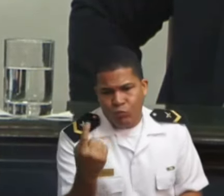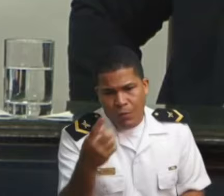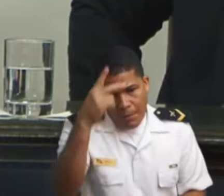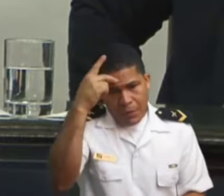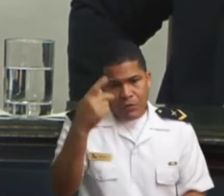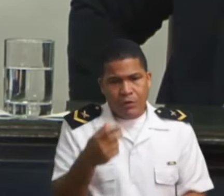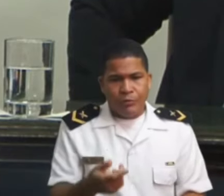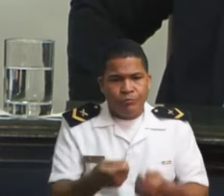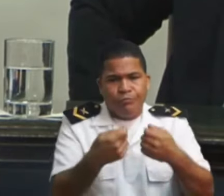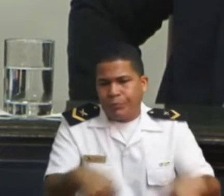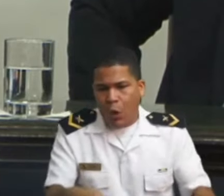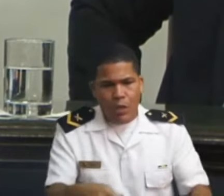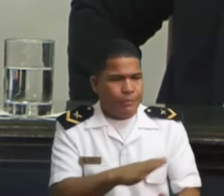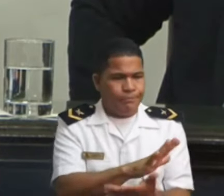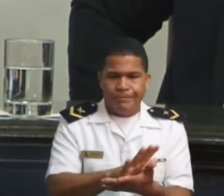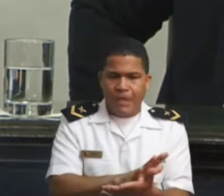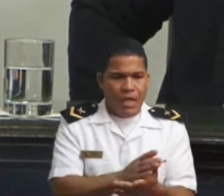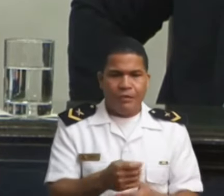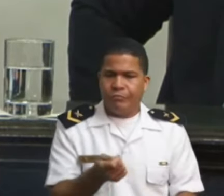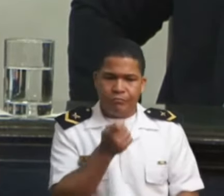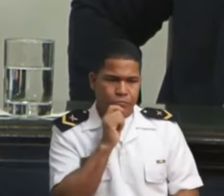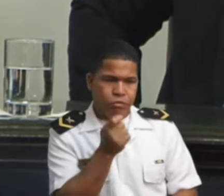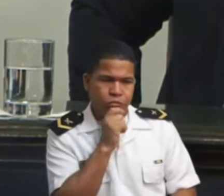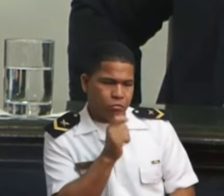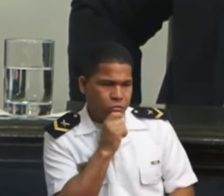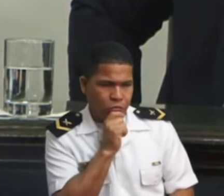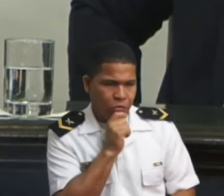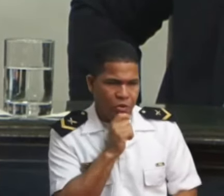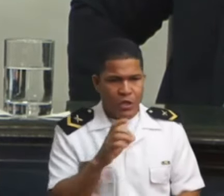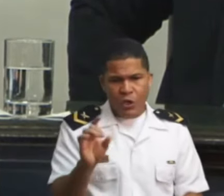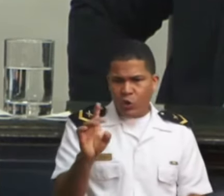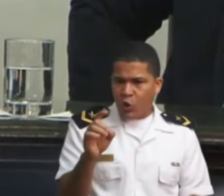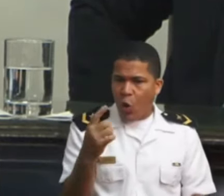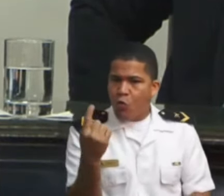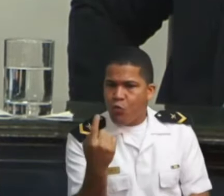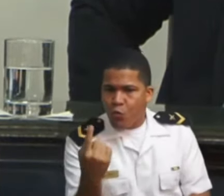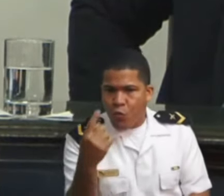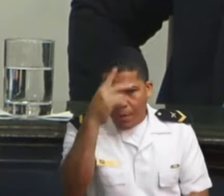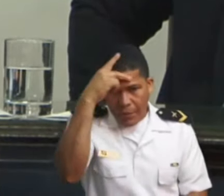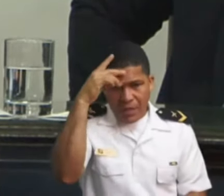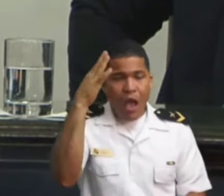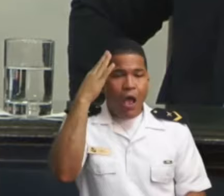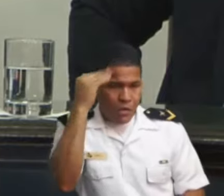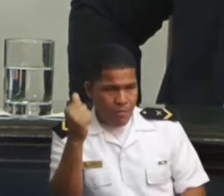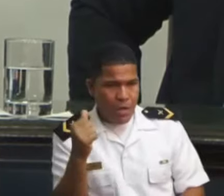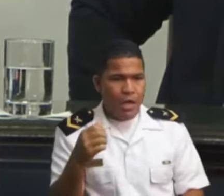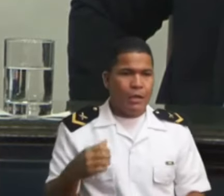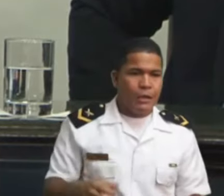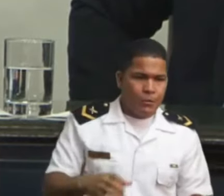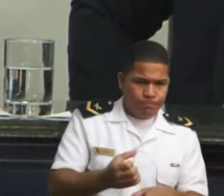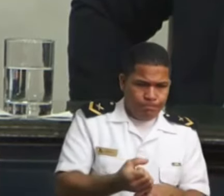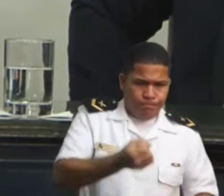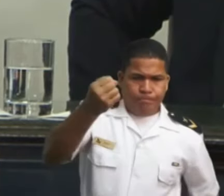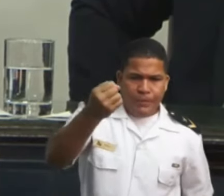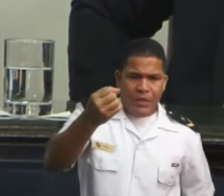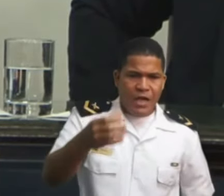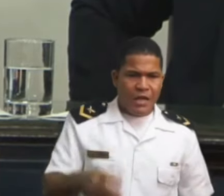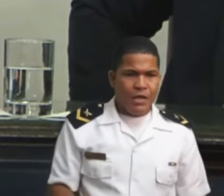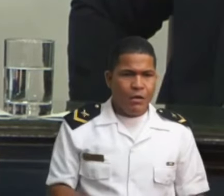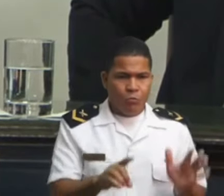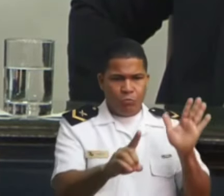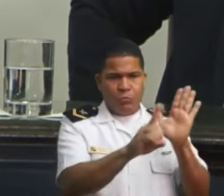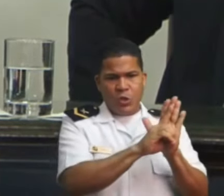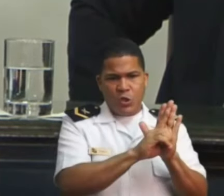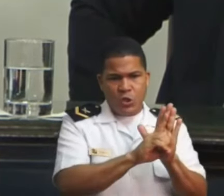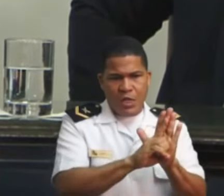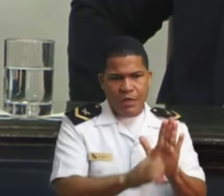pessoa. É absolutamente impossível uma única pessoa saber engenharia, direito marítimo, direito internacional,